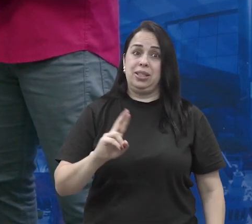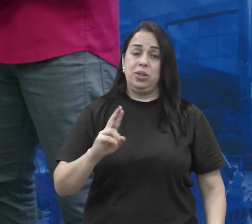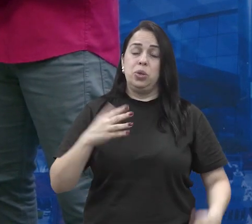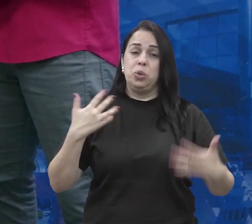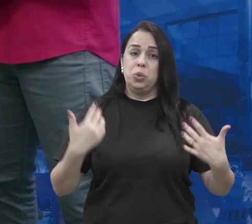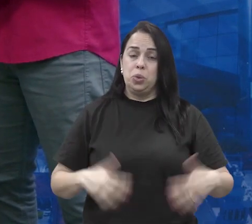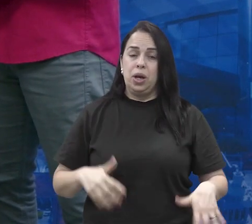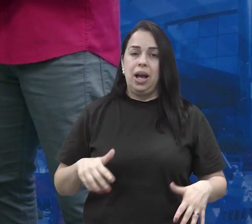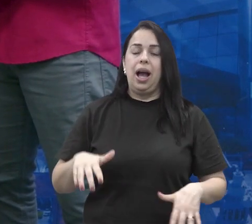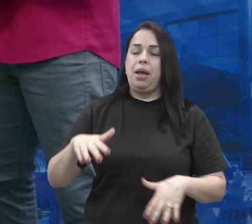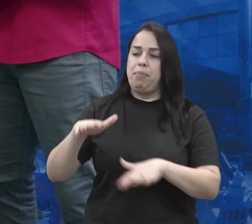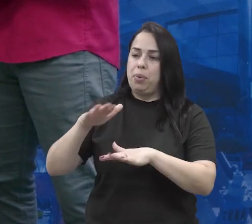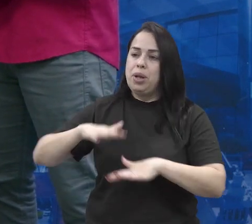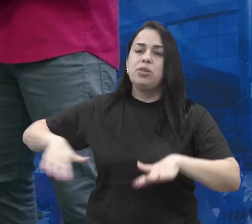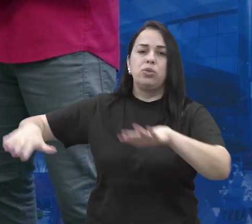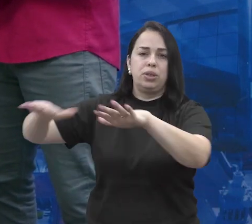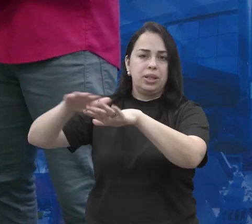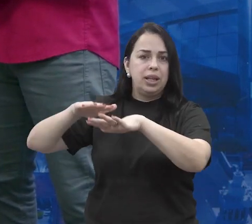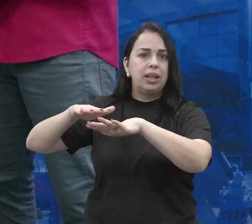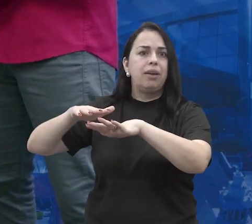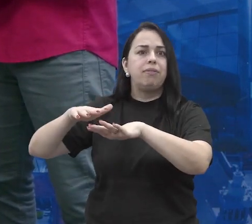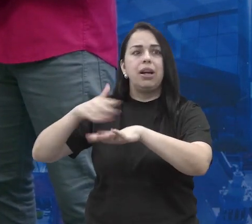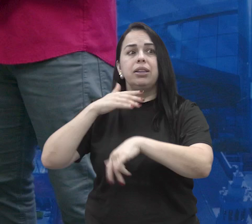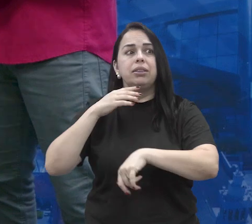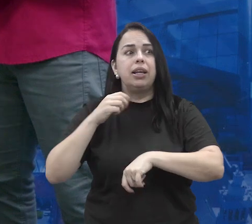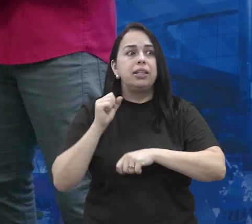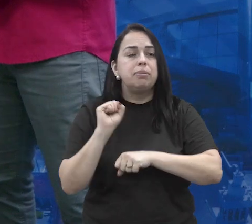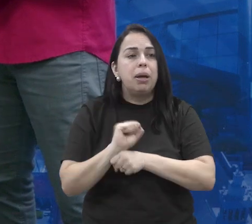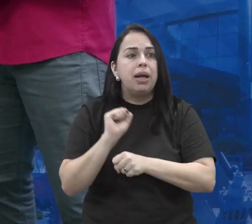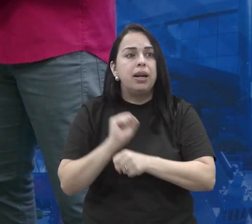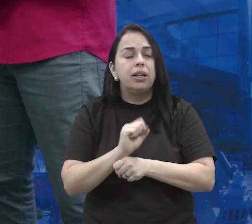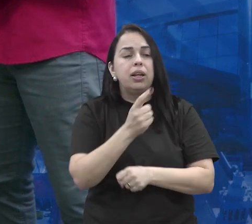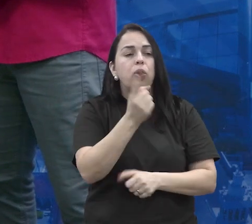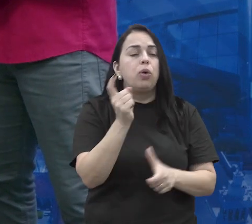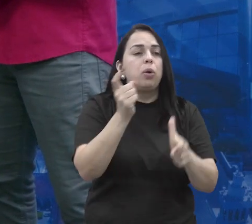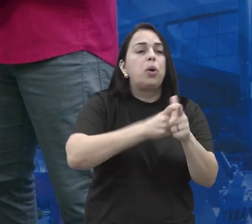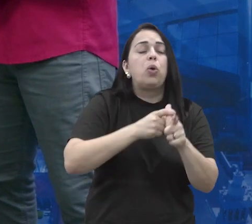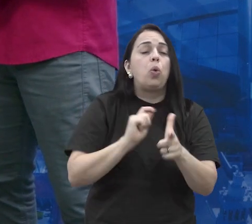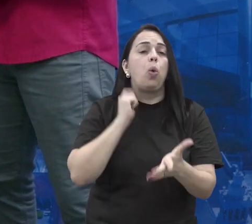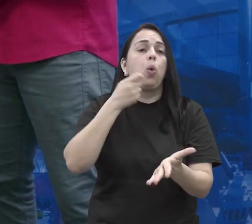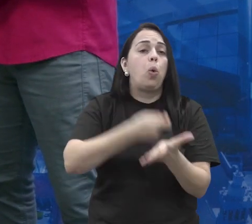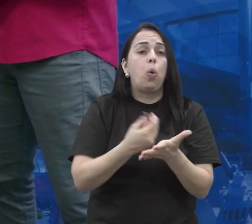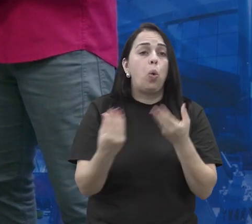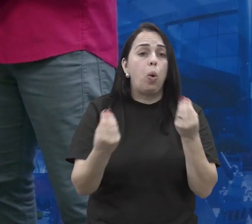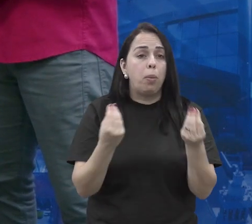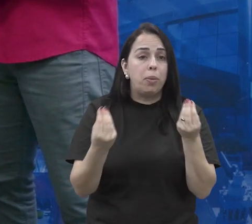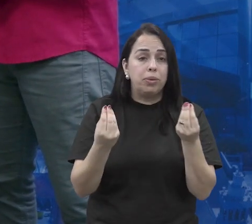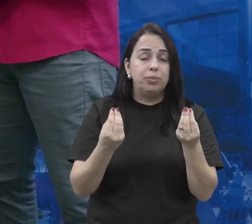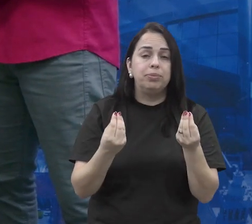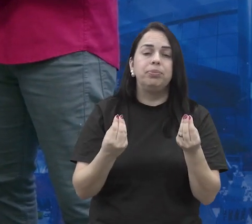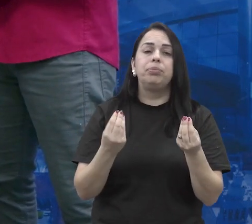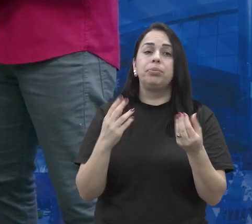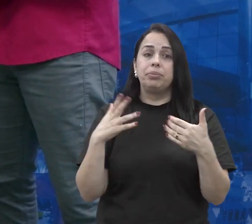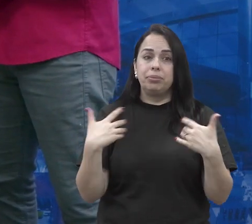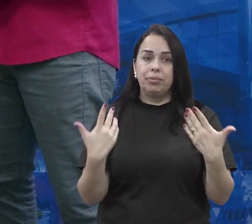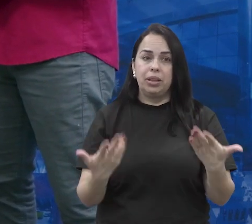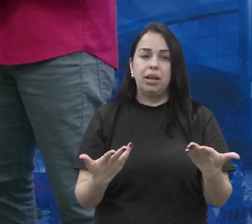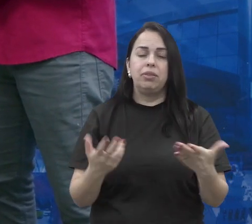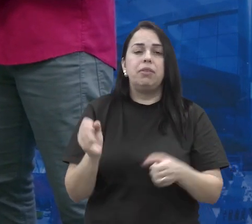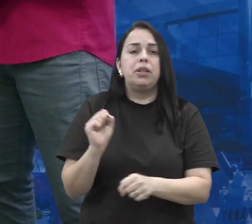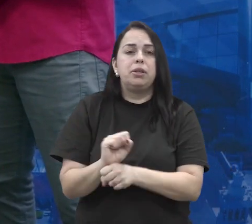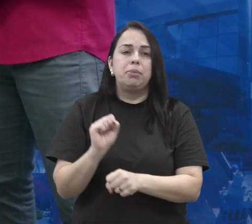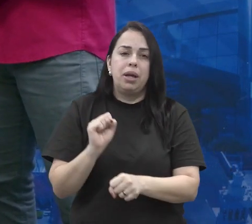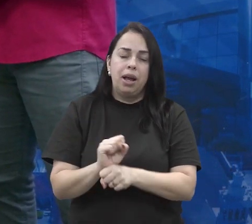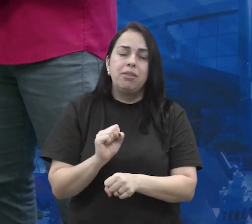o mercado fica ansioso, o que vai ser feito para conter essa dívida bruta nossa, né? Ou seja, a dívida pública nossa. Então nós